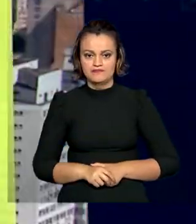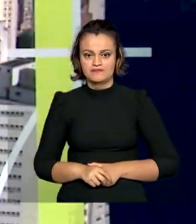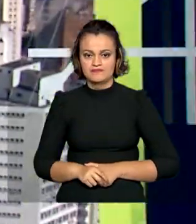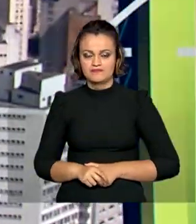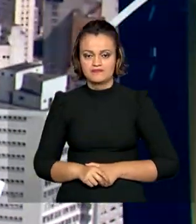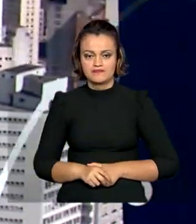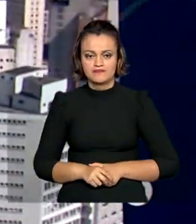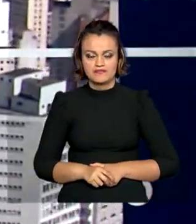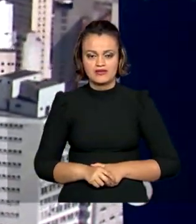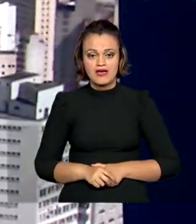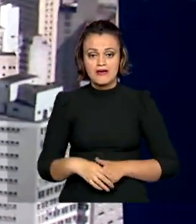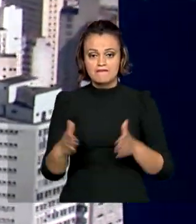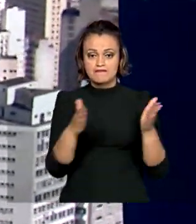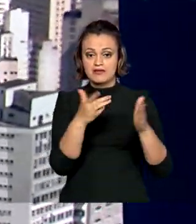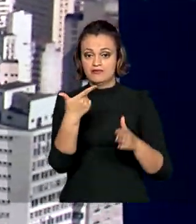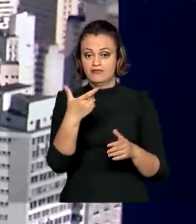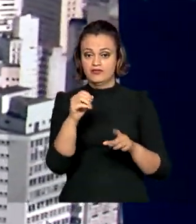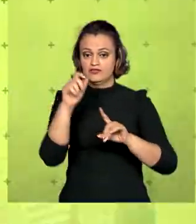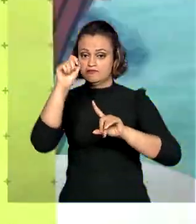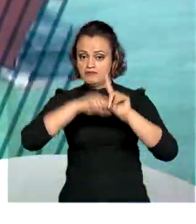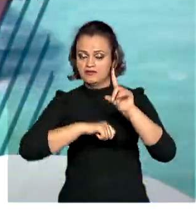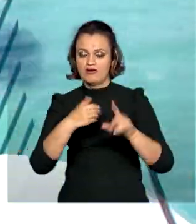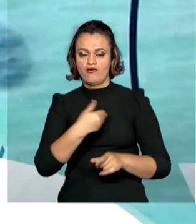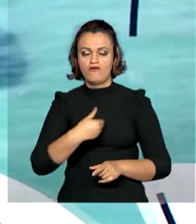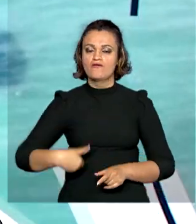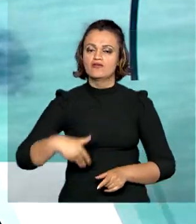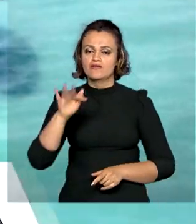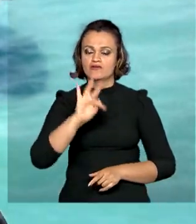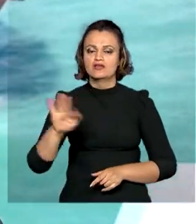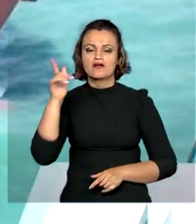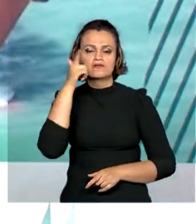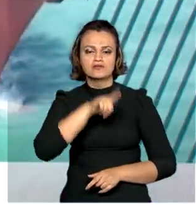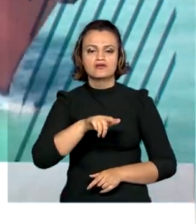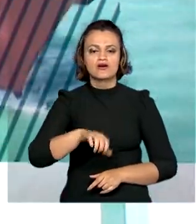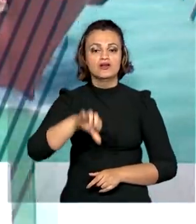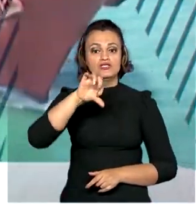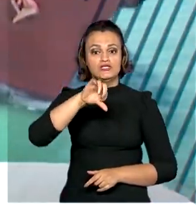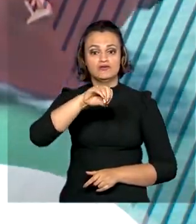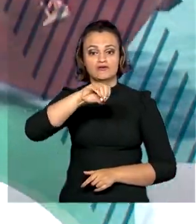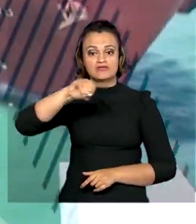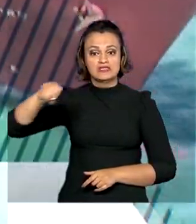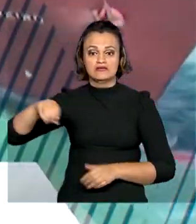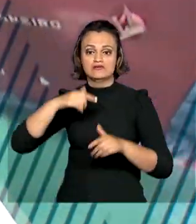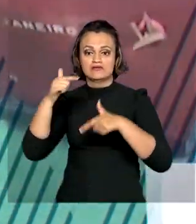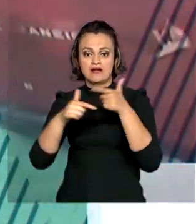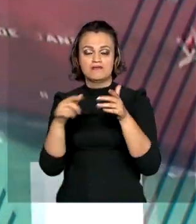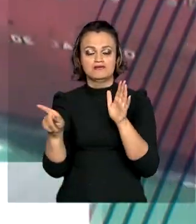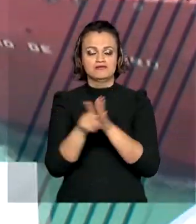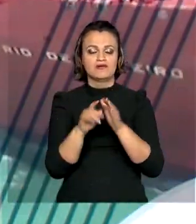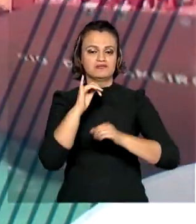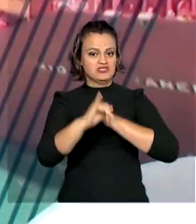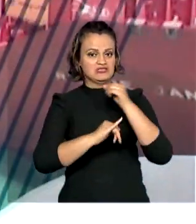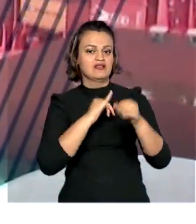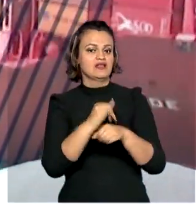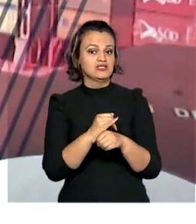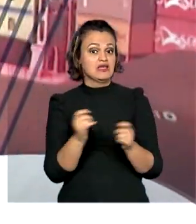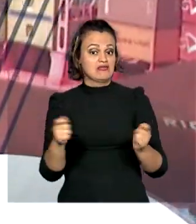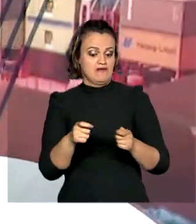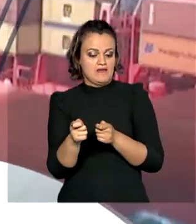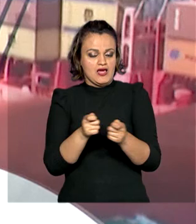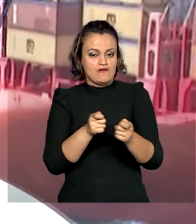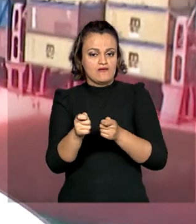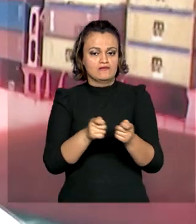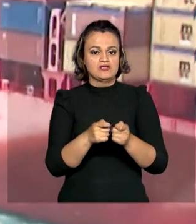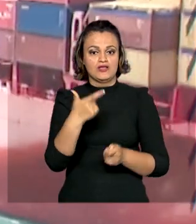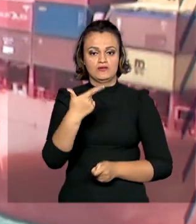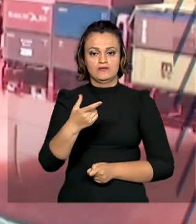Em 20 meses, o governo federal atingiu a marca dos 900 serviços digitalizados, uma economia de 2 bilhões de